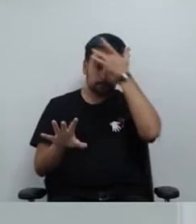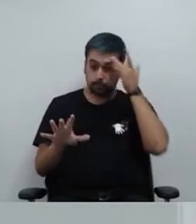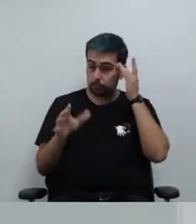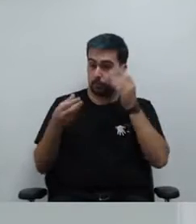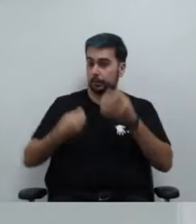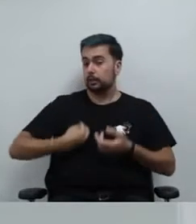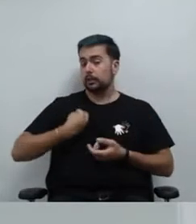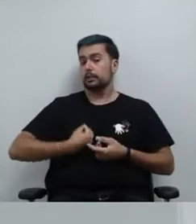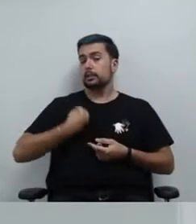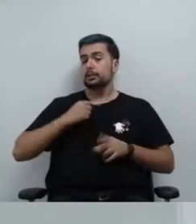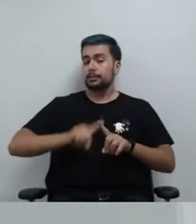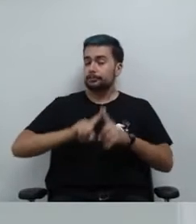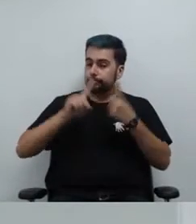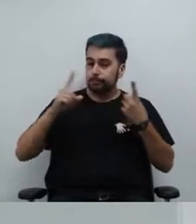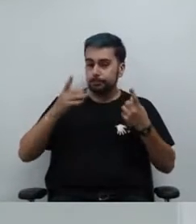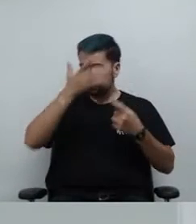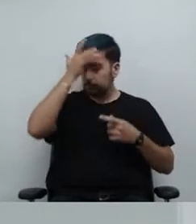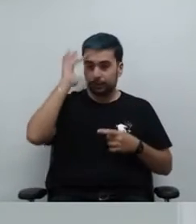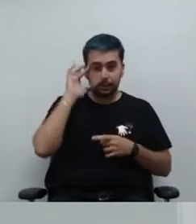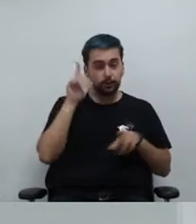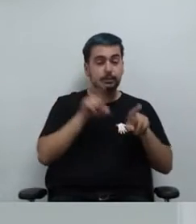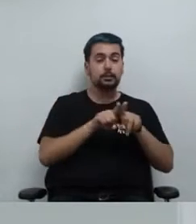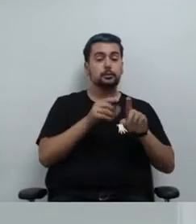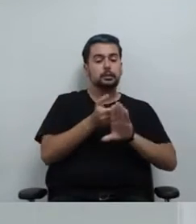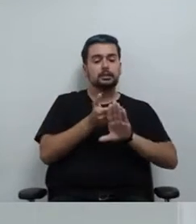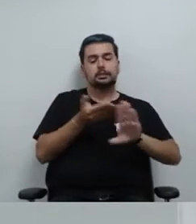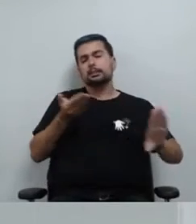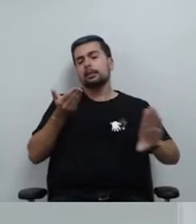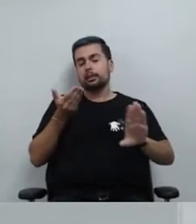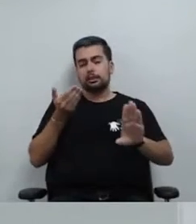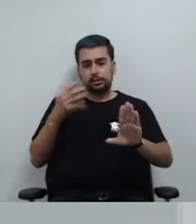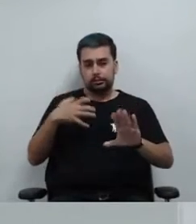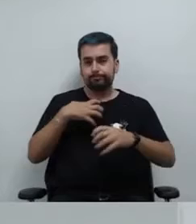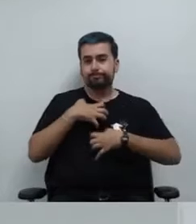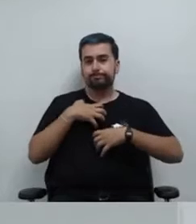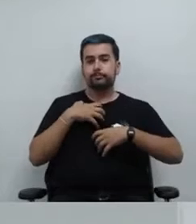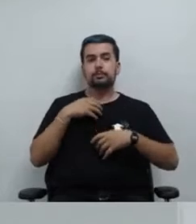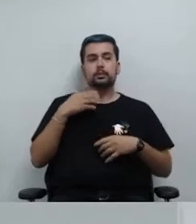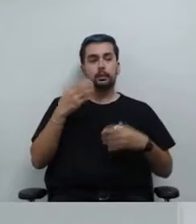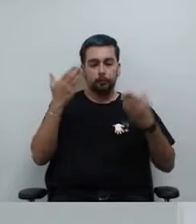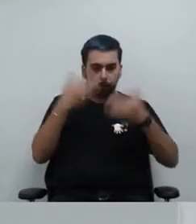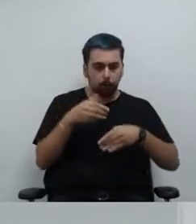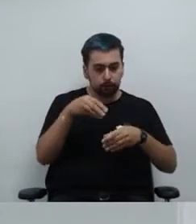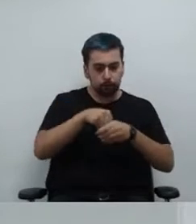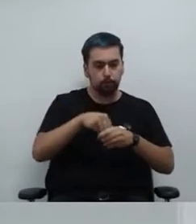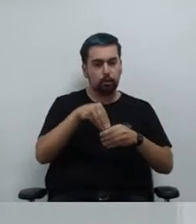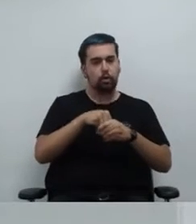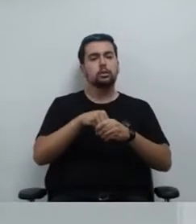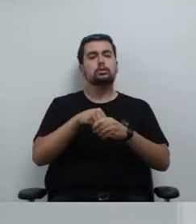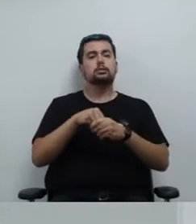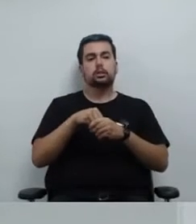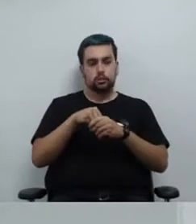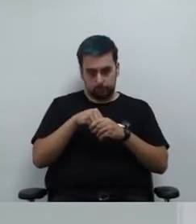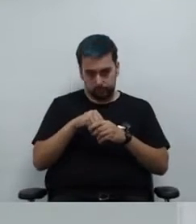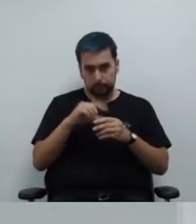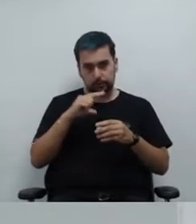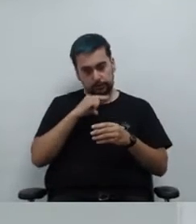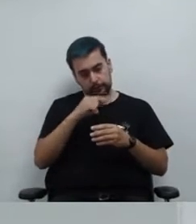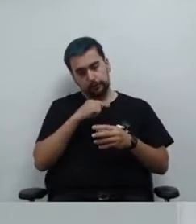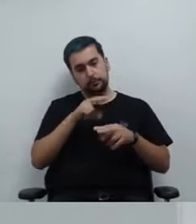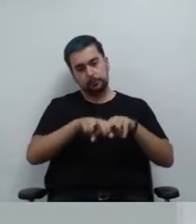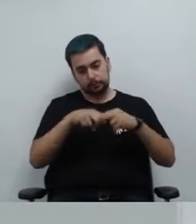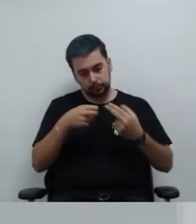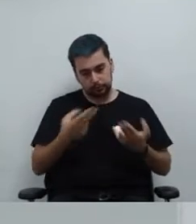estão presentes, mas pessoas que estão distantes. Isso prova no número de votos que Vossa Excelência recebeu nessa